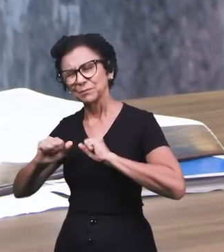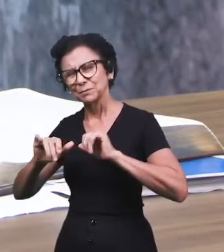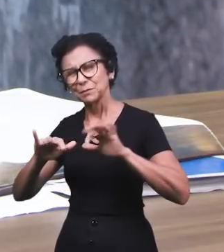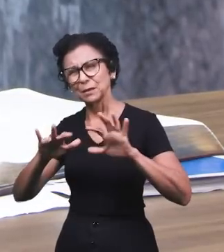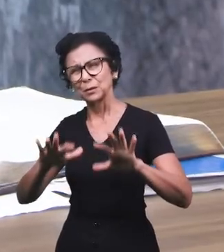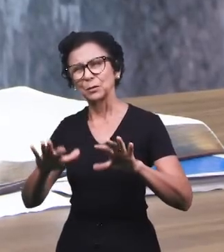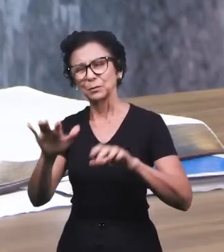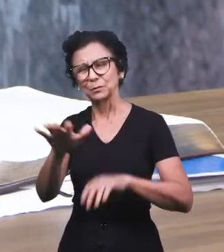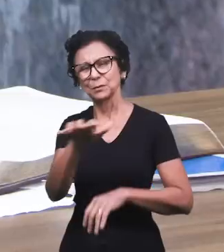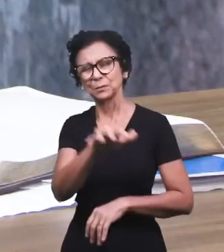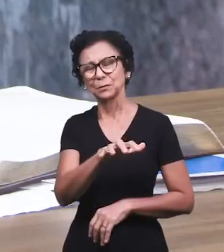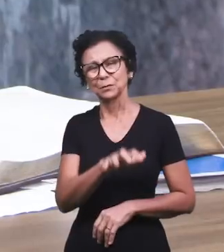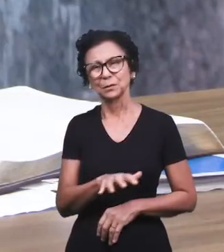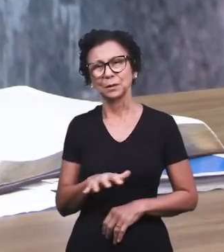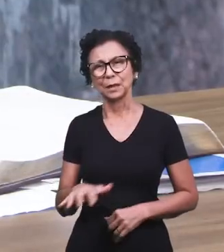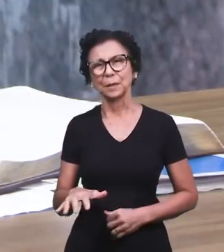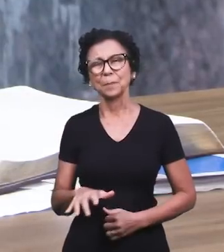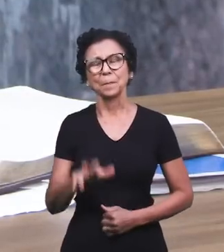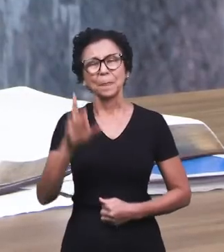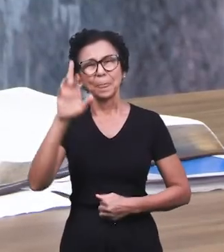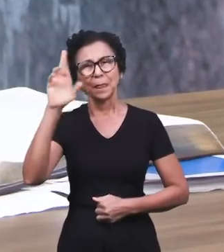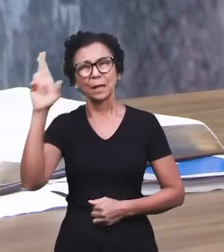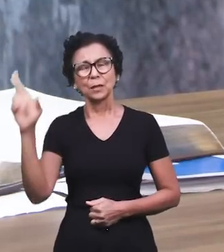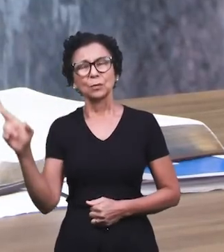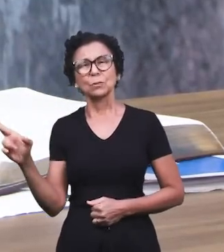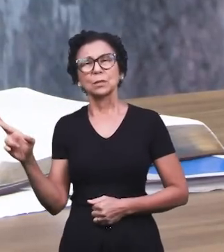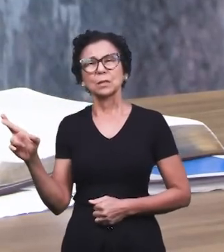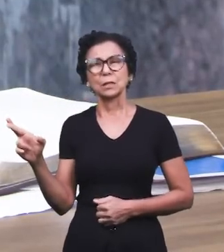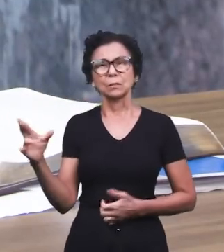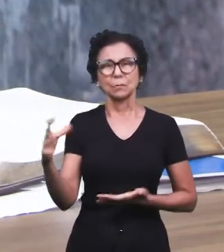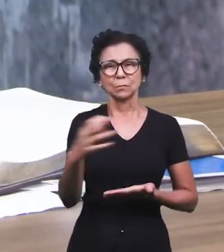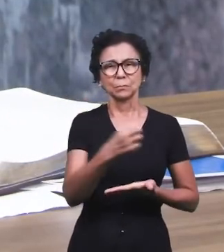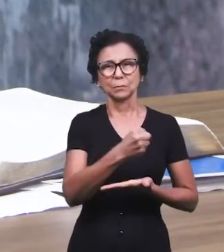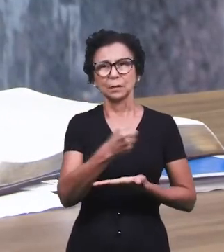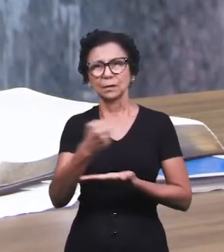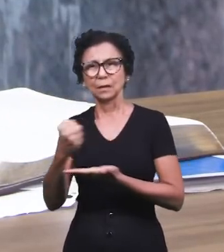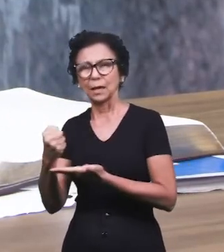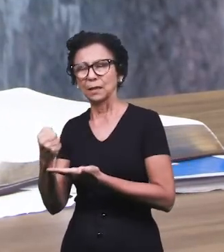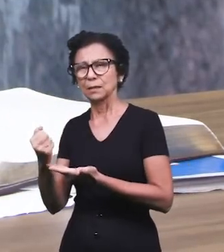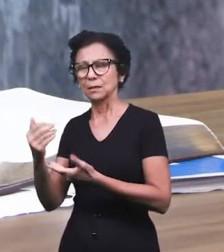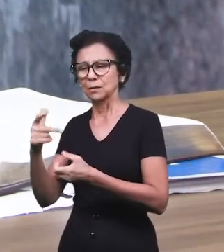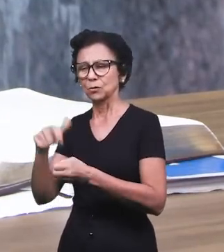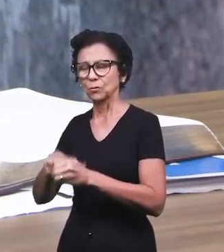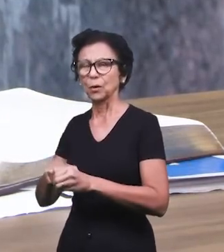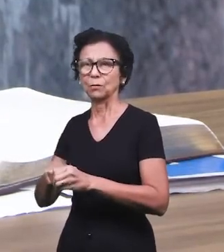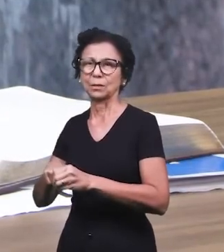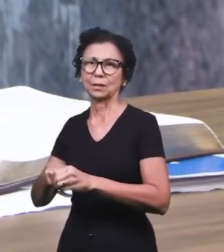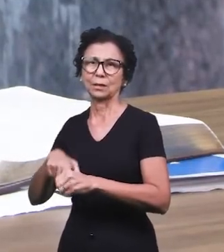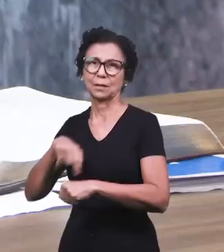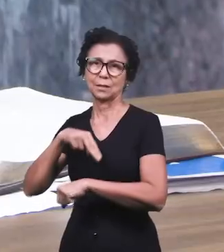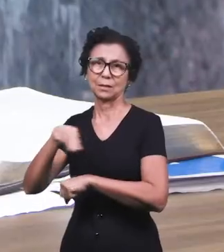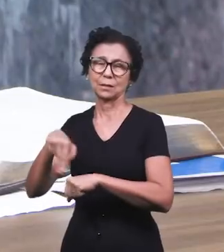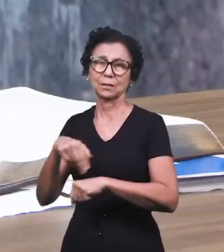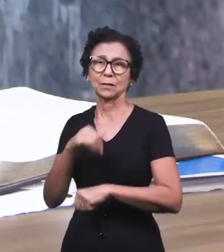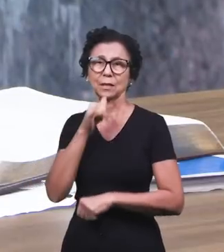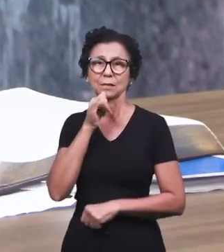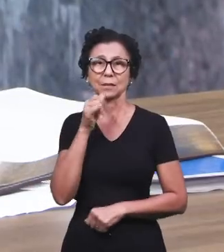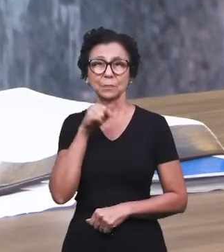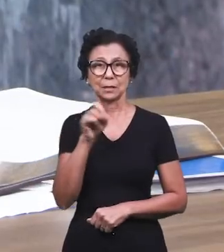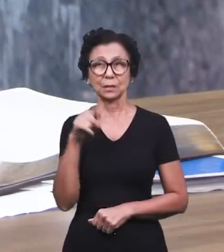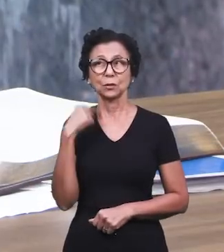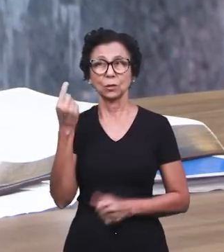lugares, e Deus recompõe essa nação. Então eu costumo dizer o seguinte: se nós tivéssemos